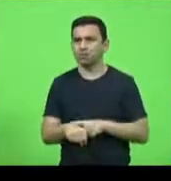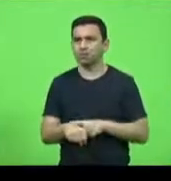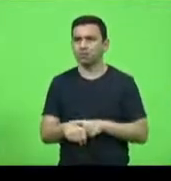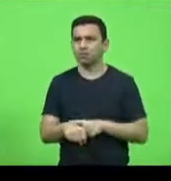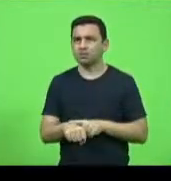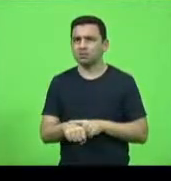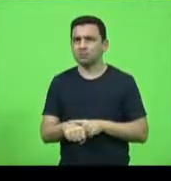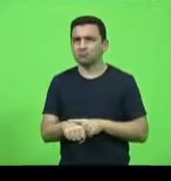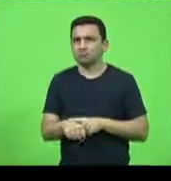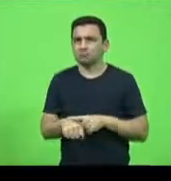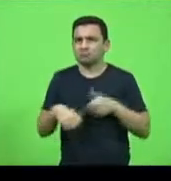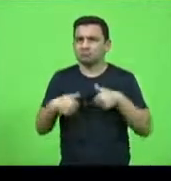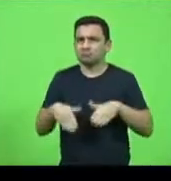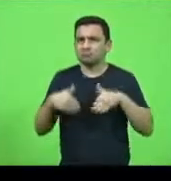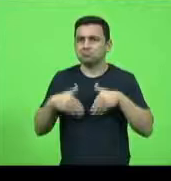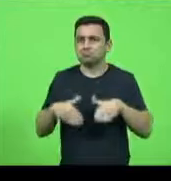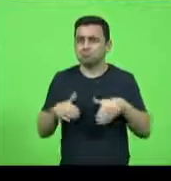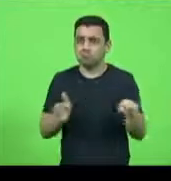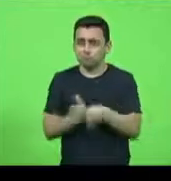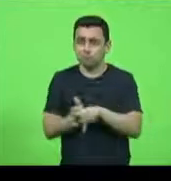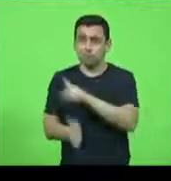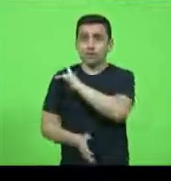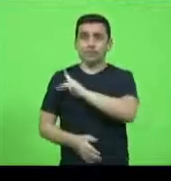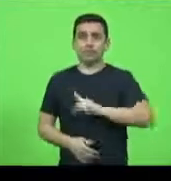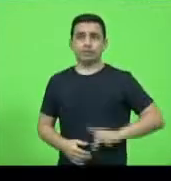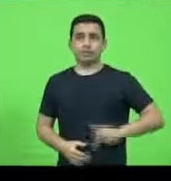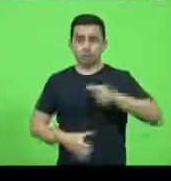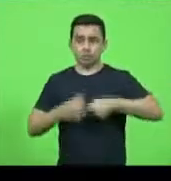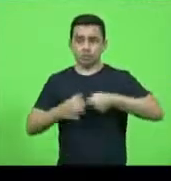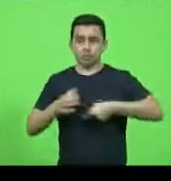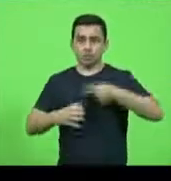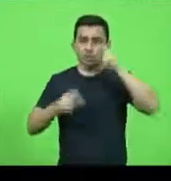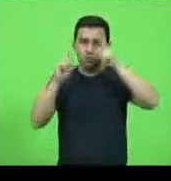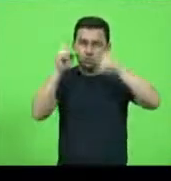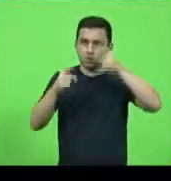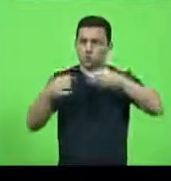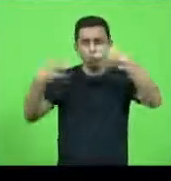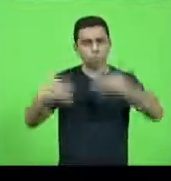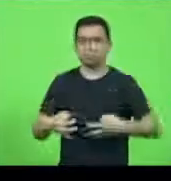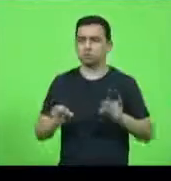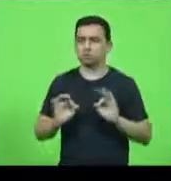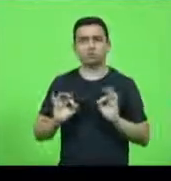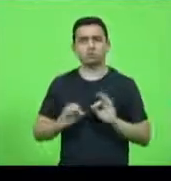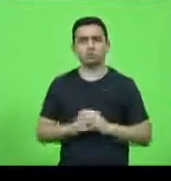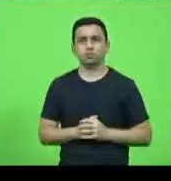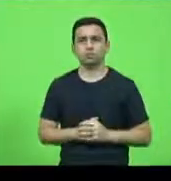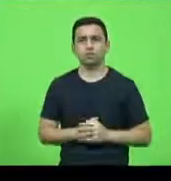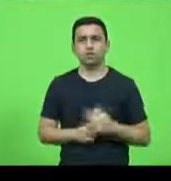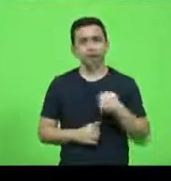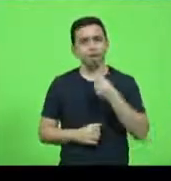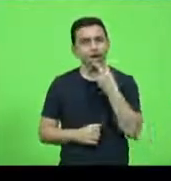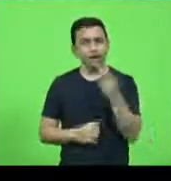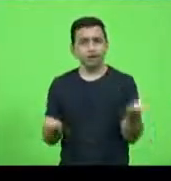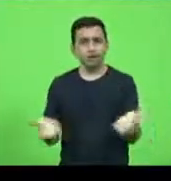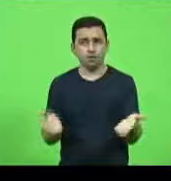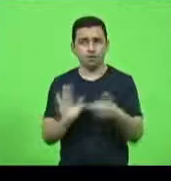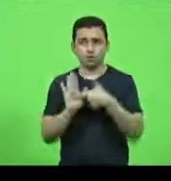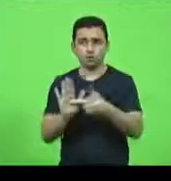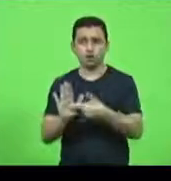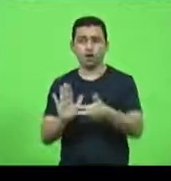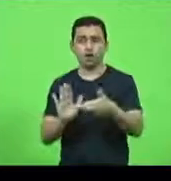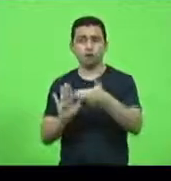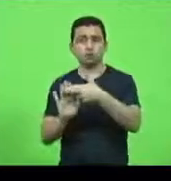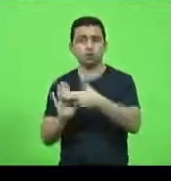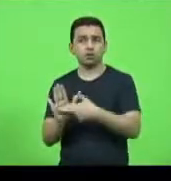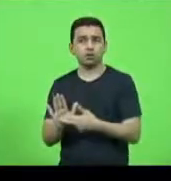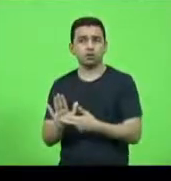ficou a cargo exclusivamente do presidente da comissão. Isso aí não é justo. Acabei de falar isso agora. Mostrei meu regimento ali, que